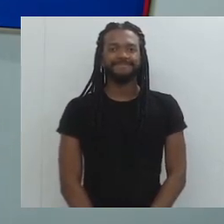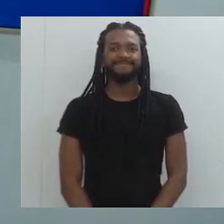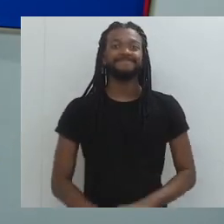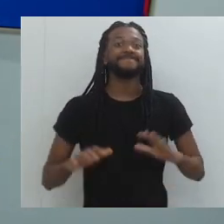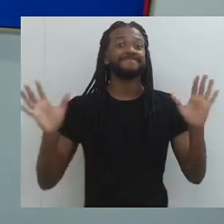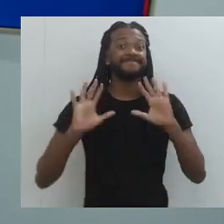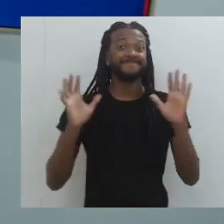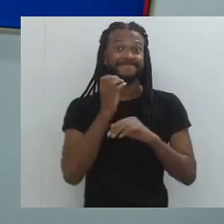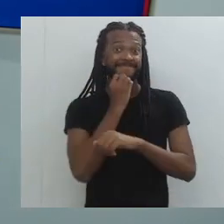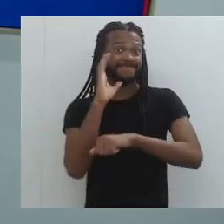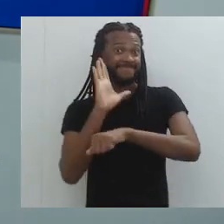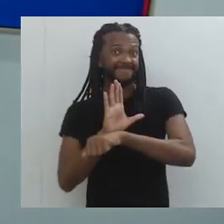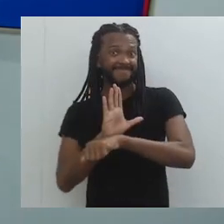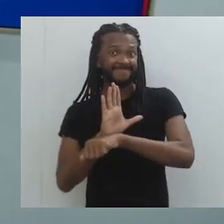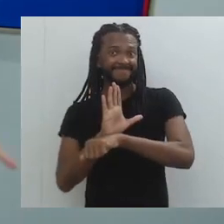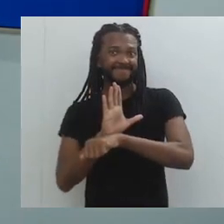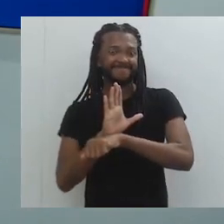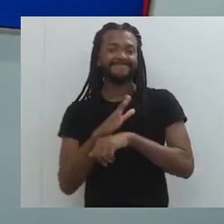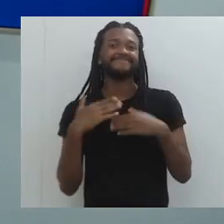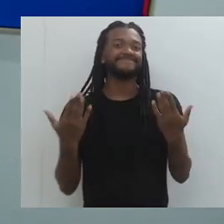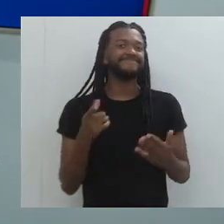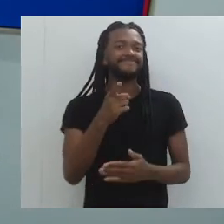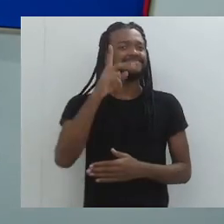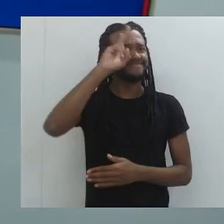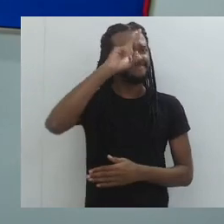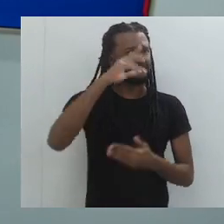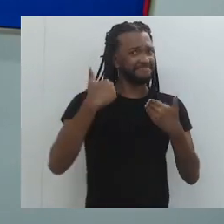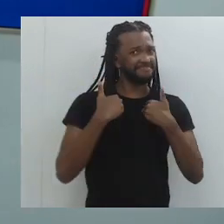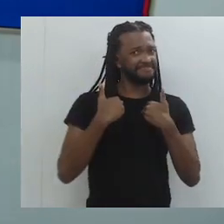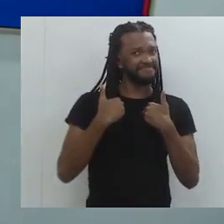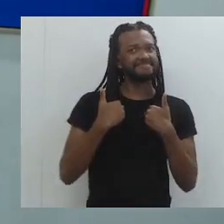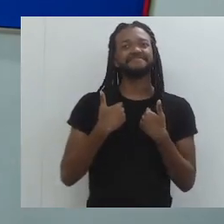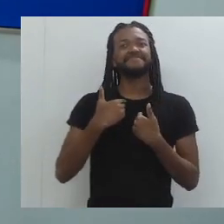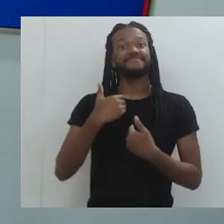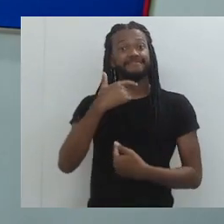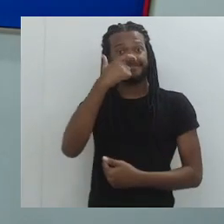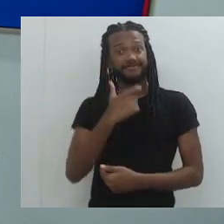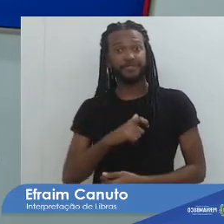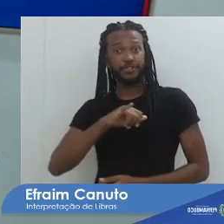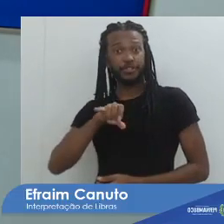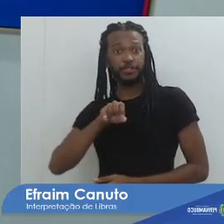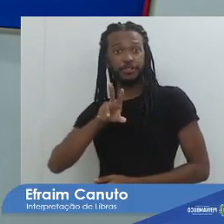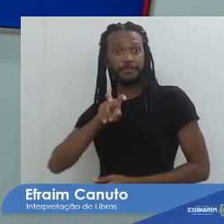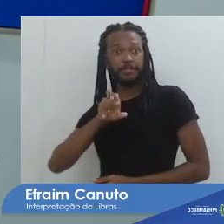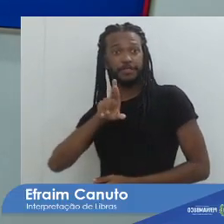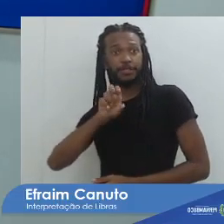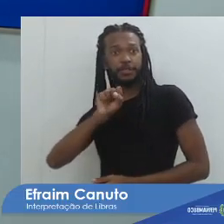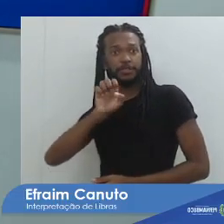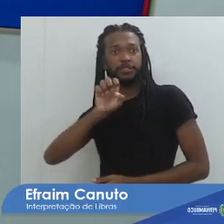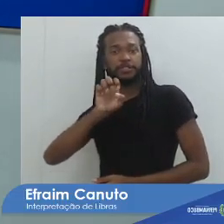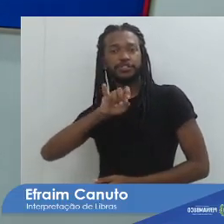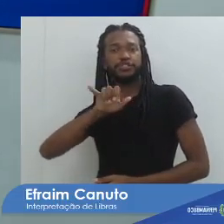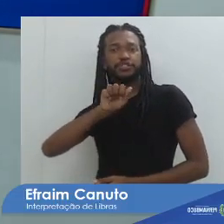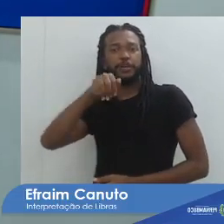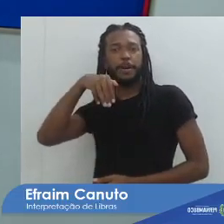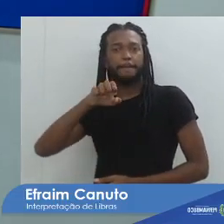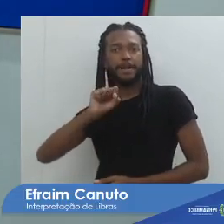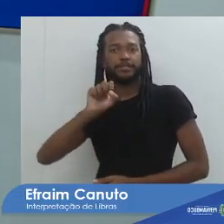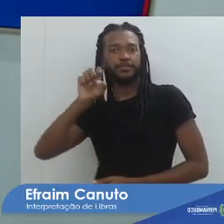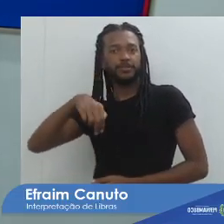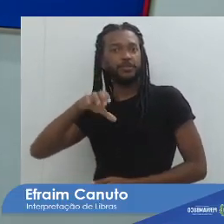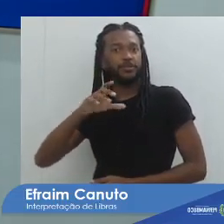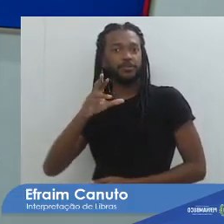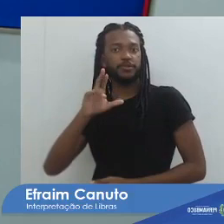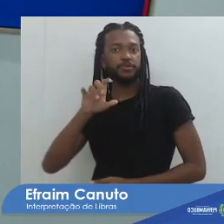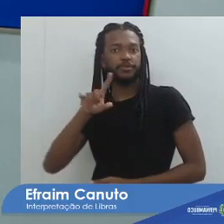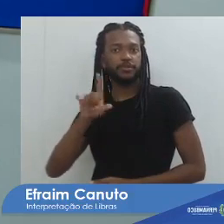Alô, boa tarde! Estão lembrados de mim? Sou Jamerson Cruz e estou com vocês aqui na aula de Educação